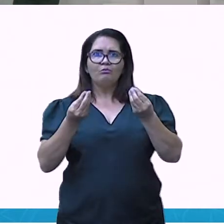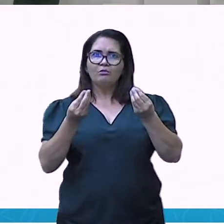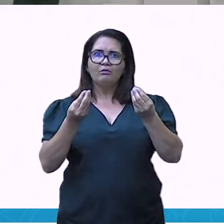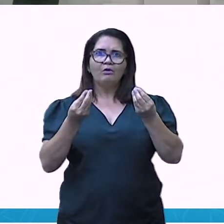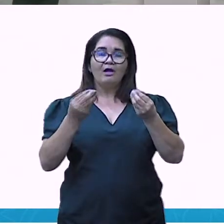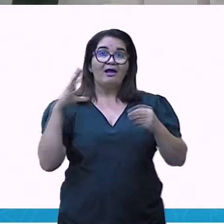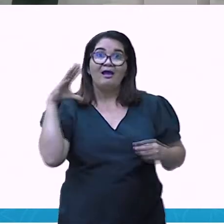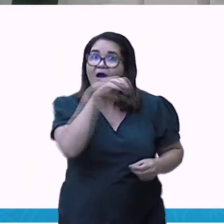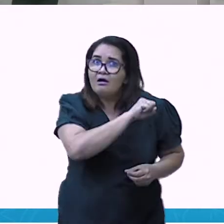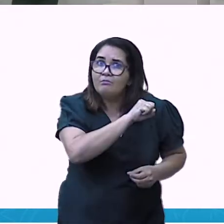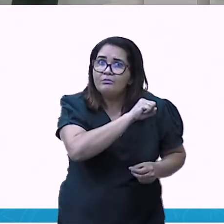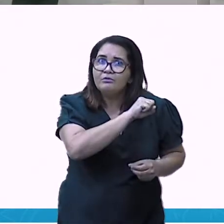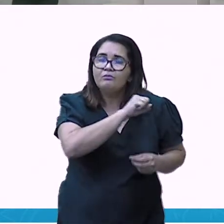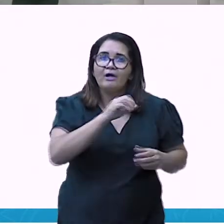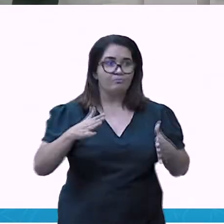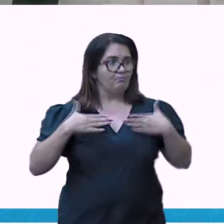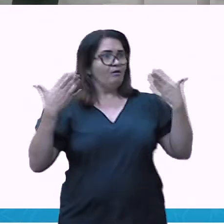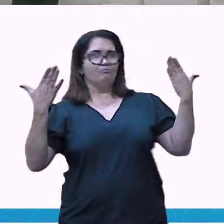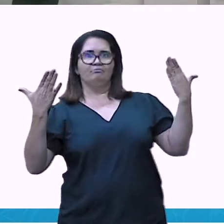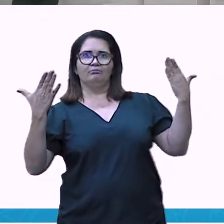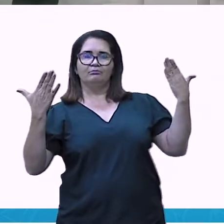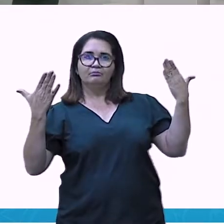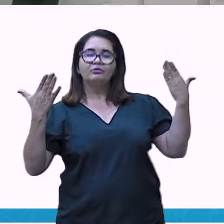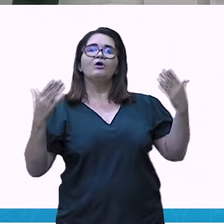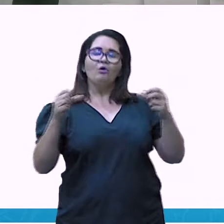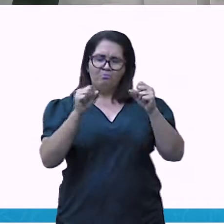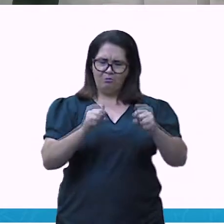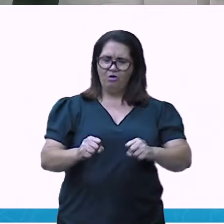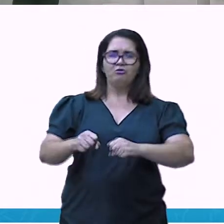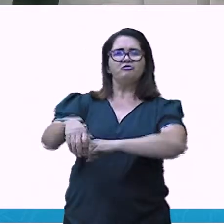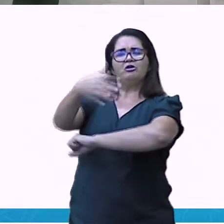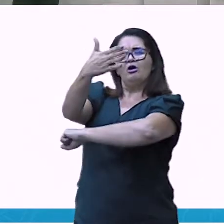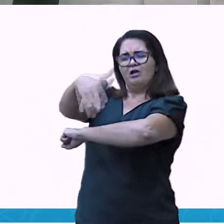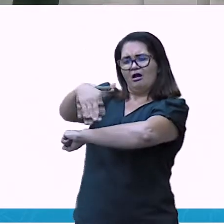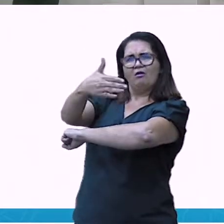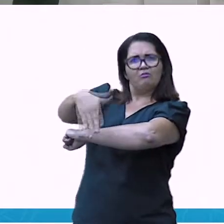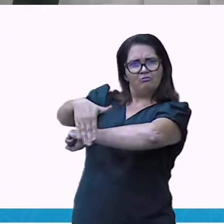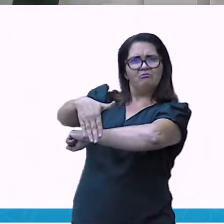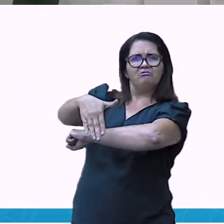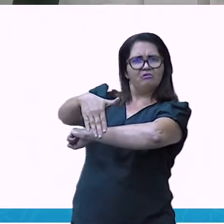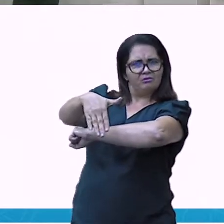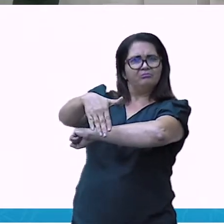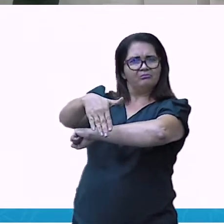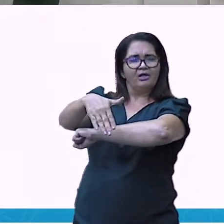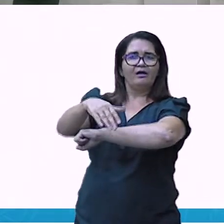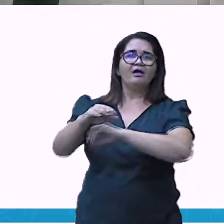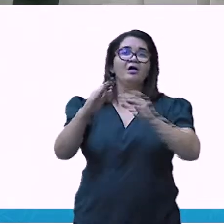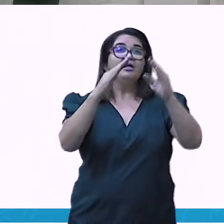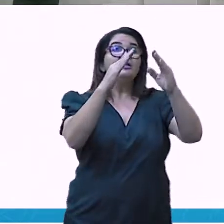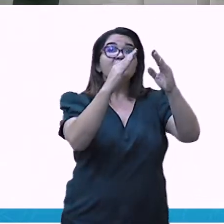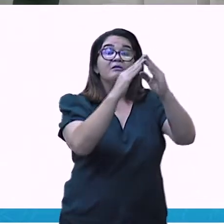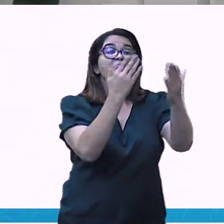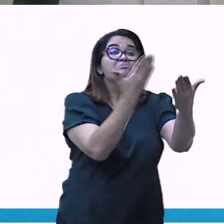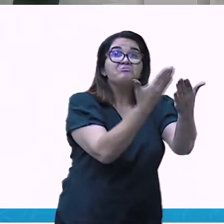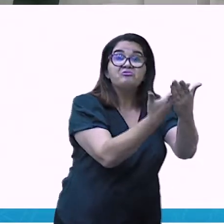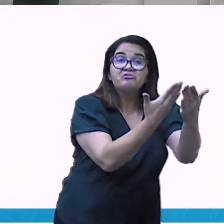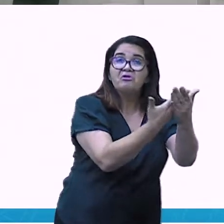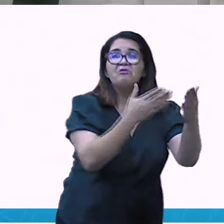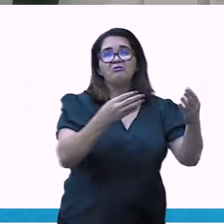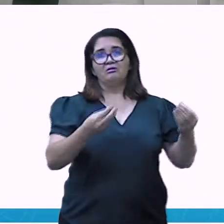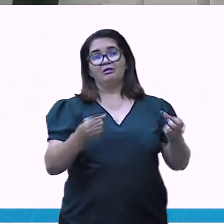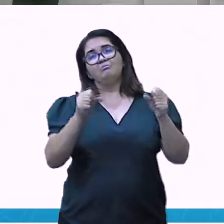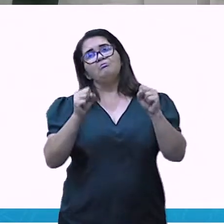em casa, na escola, na rua, tá? Em qualquer outro lugar, em razão